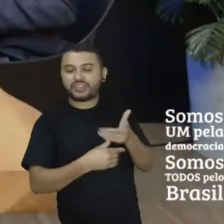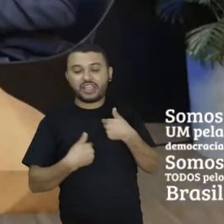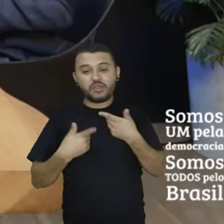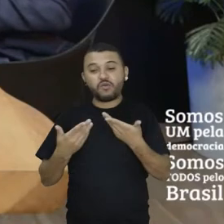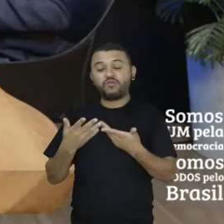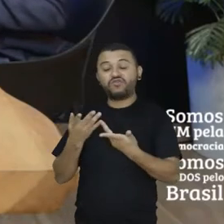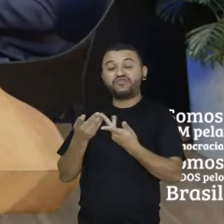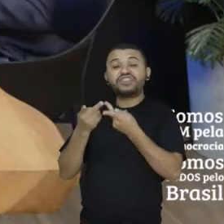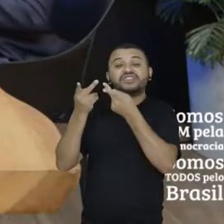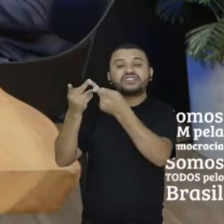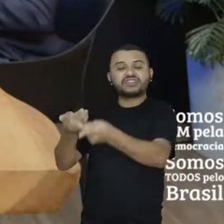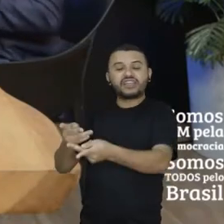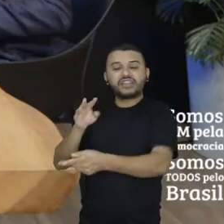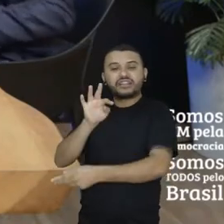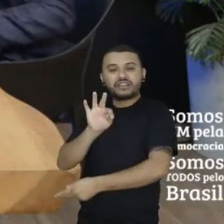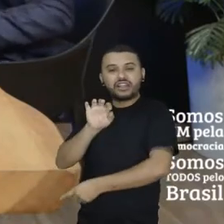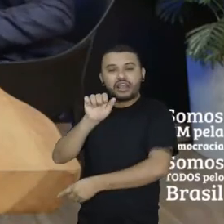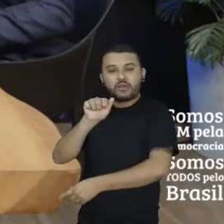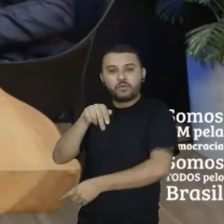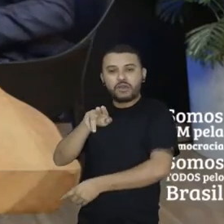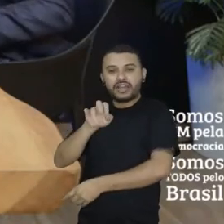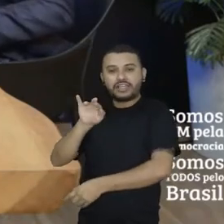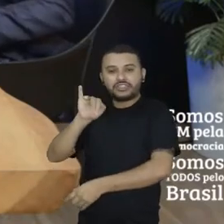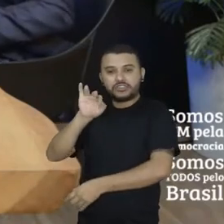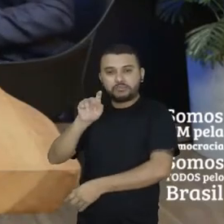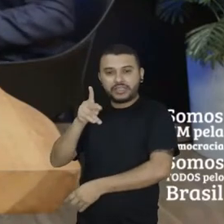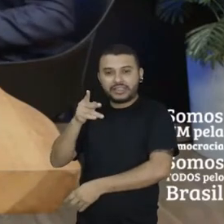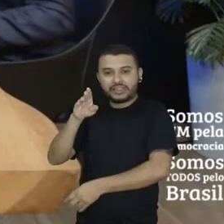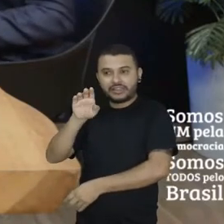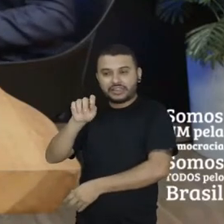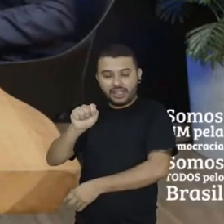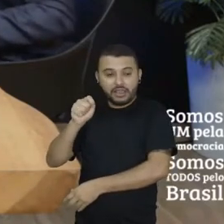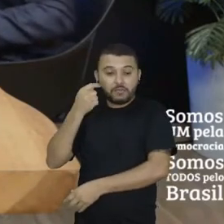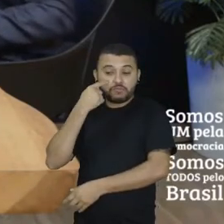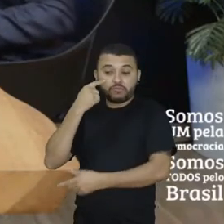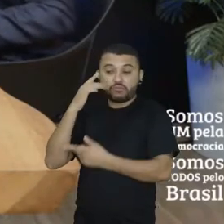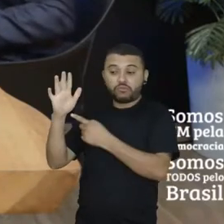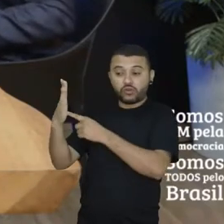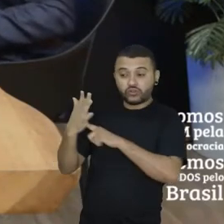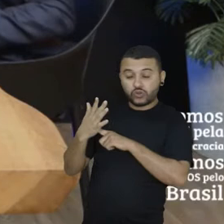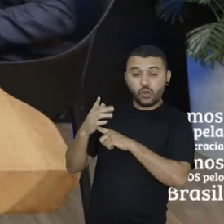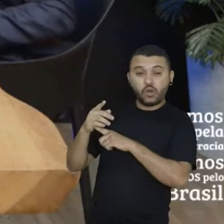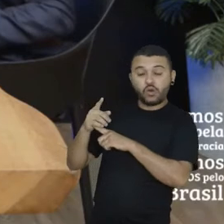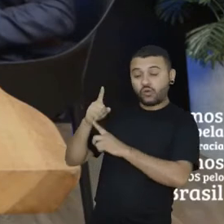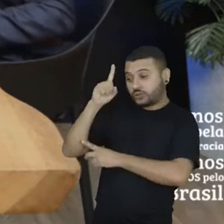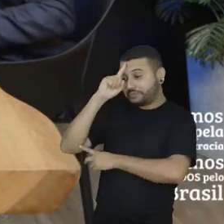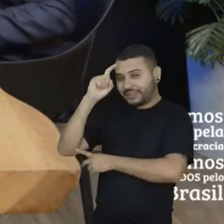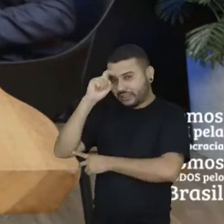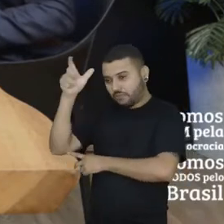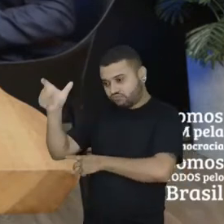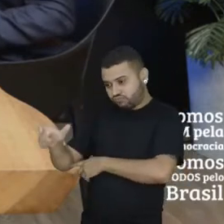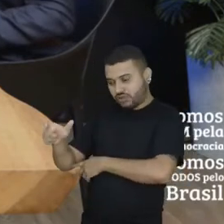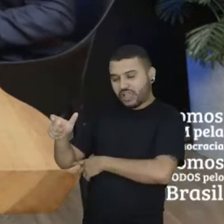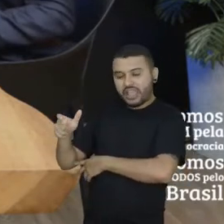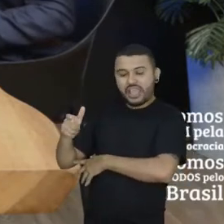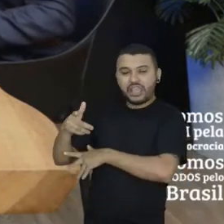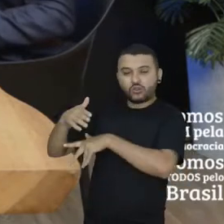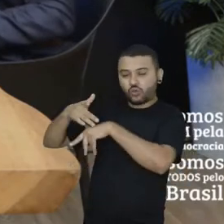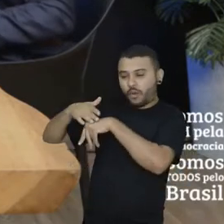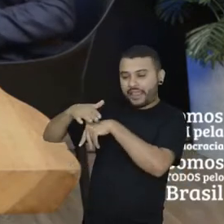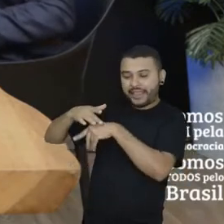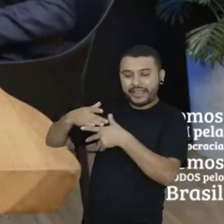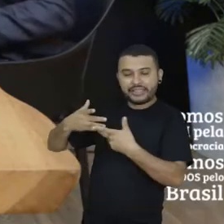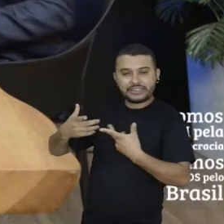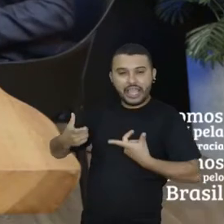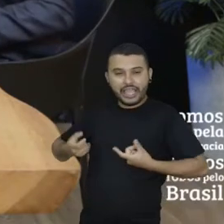Guaratinguetá. Aí o provedor, o doutor Geraldo, essa ala inteirinha aqui de tratamento de câncer, de quimioterapia, foi